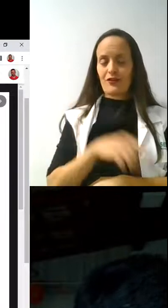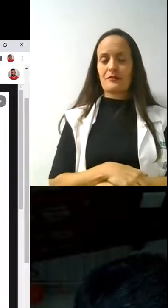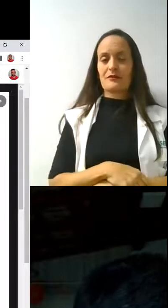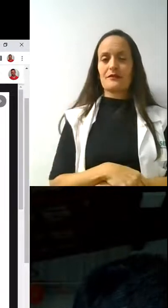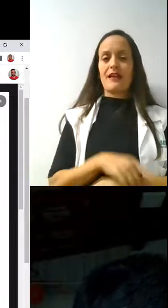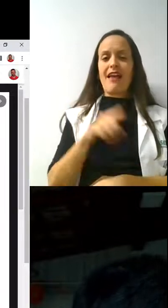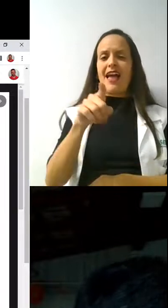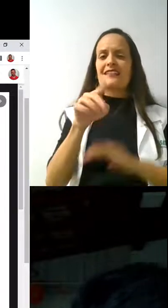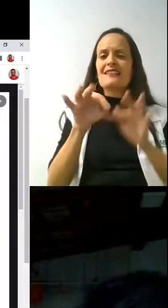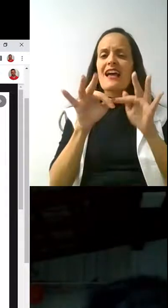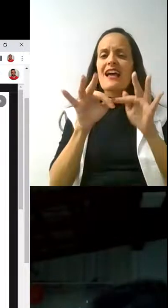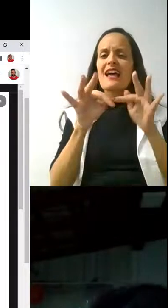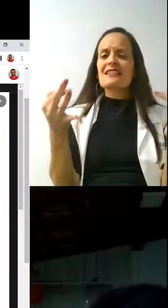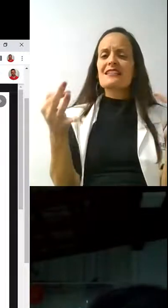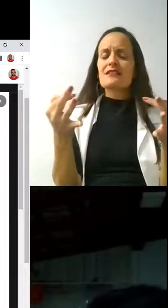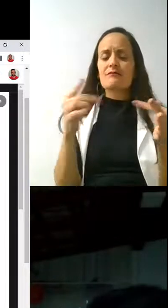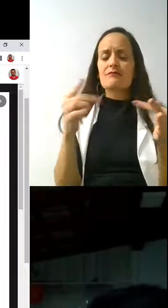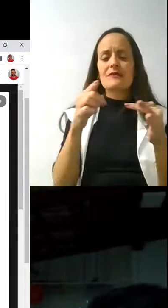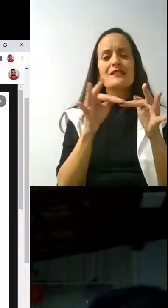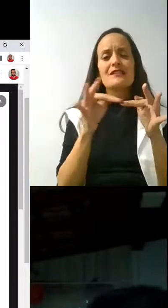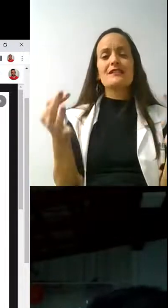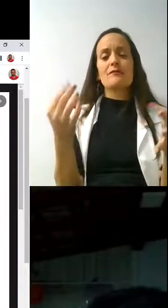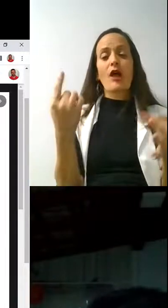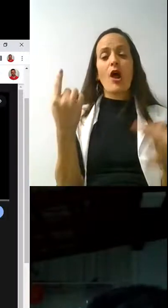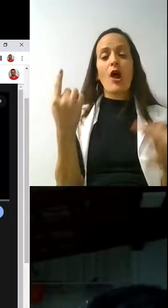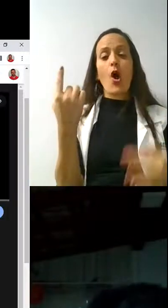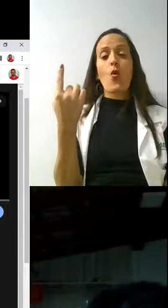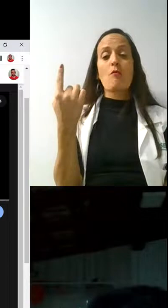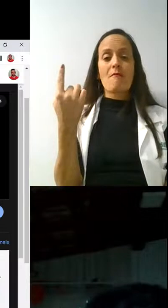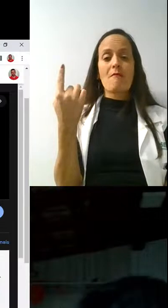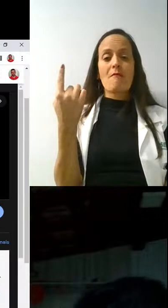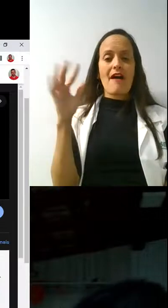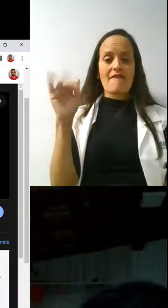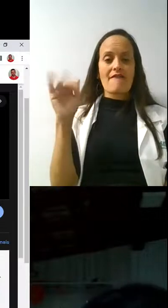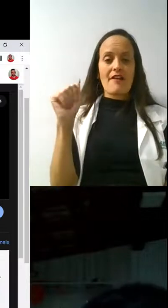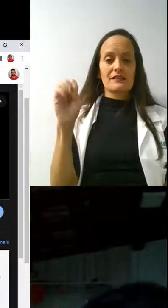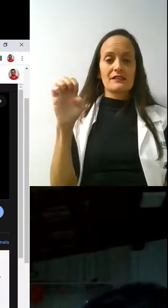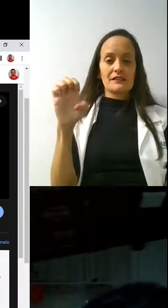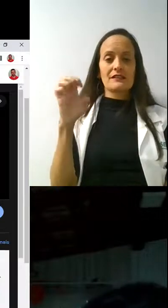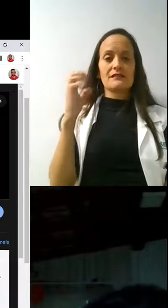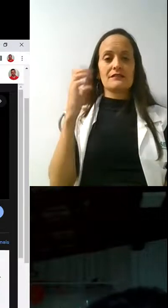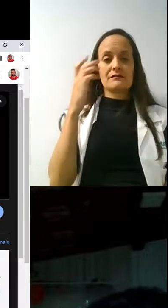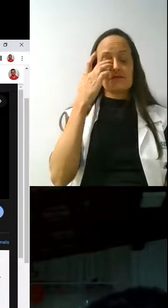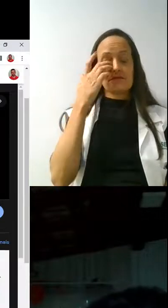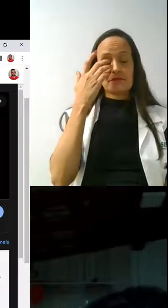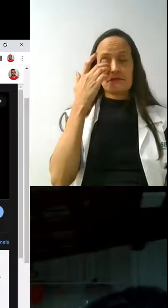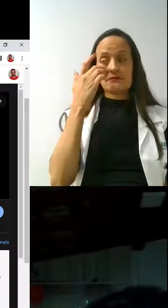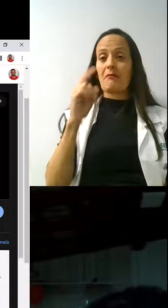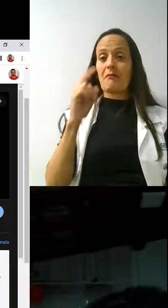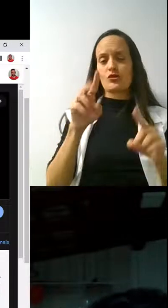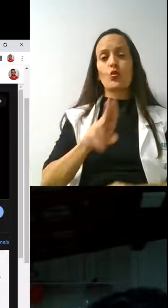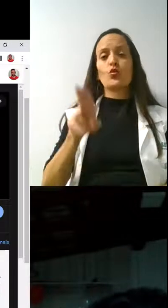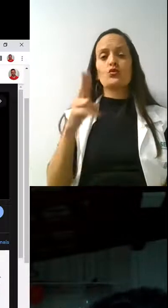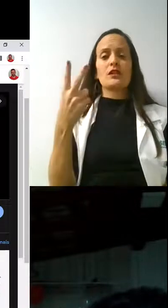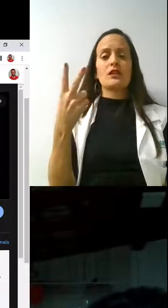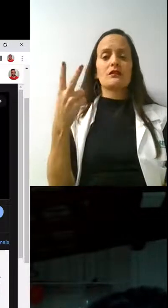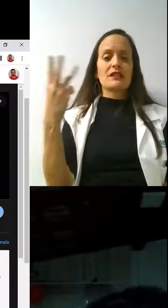simples. Ela é monopolar, né? Ela é só para uma fase. Só que aí a gente usa ela em diferentes, usa 3 para a